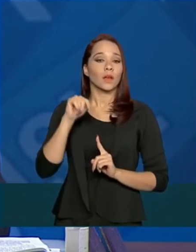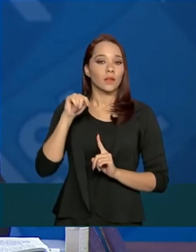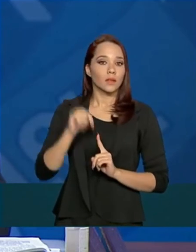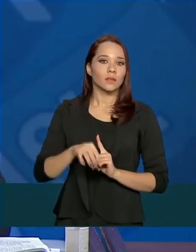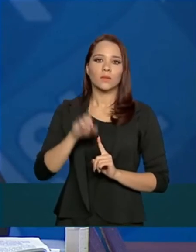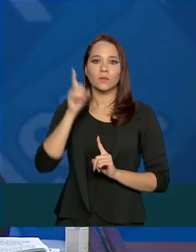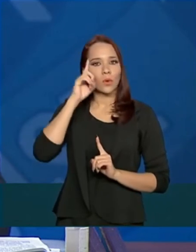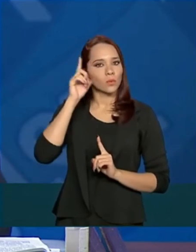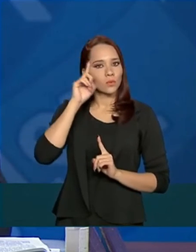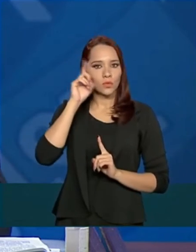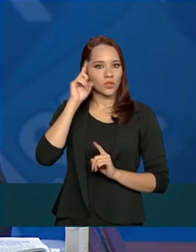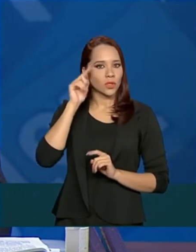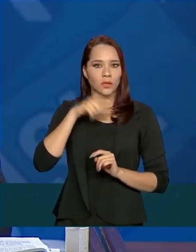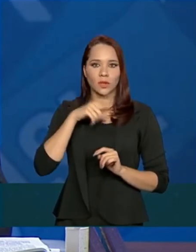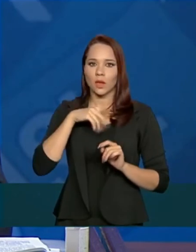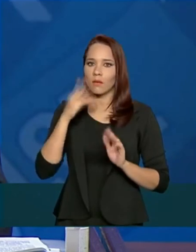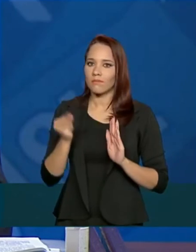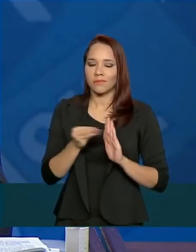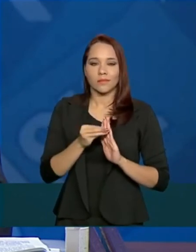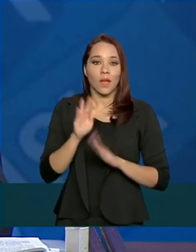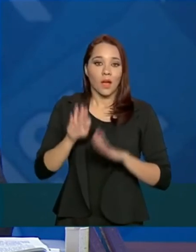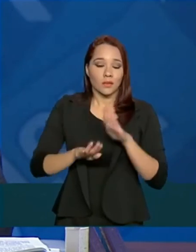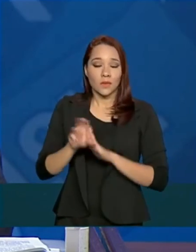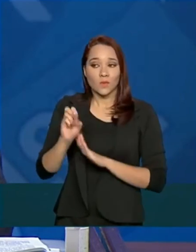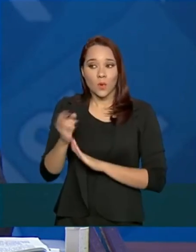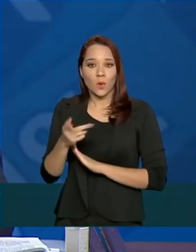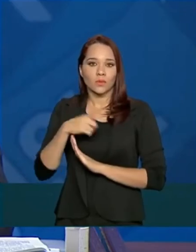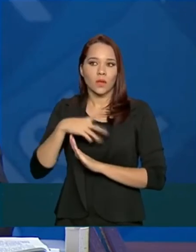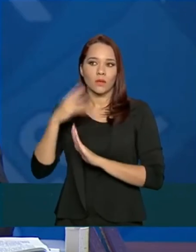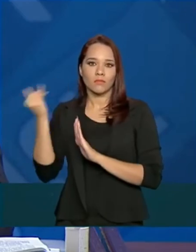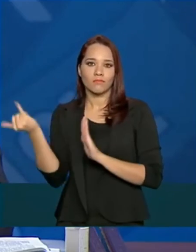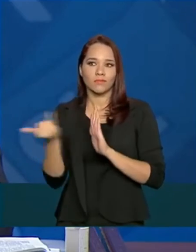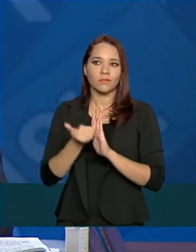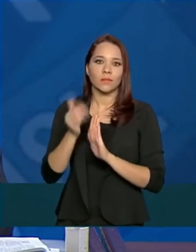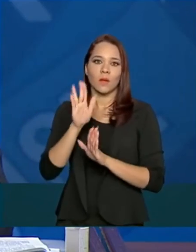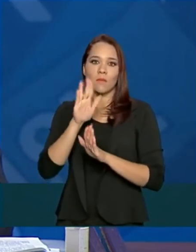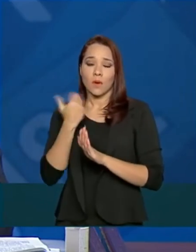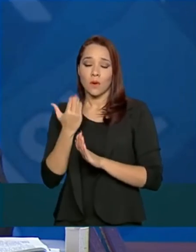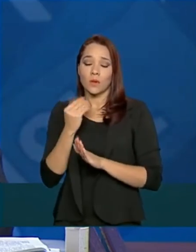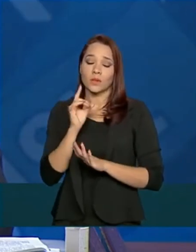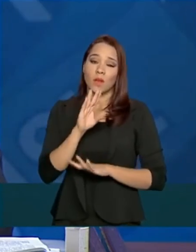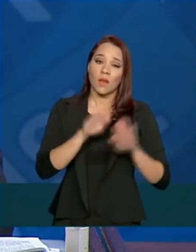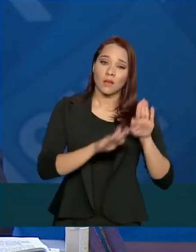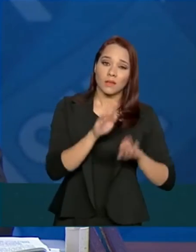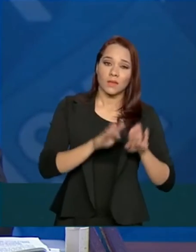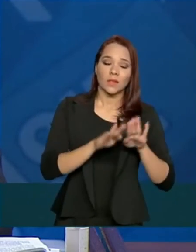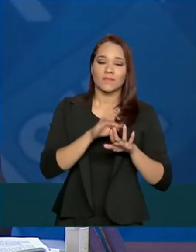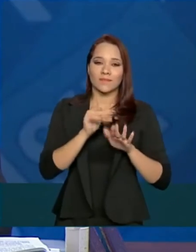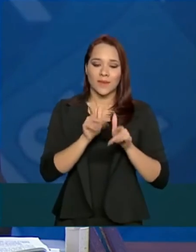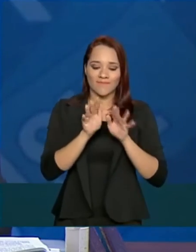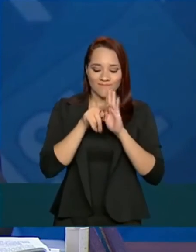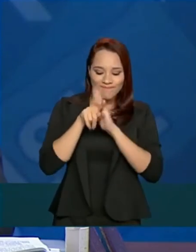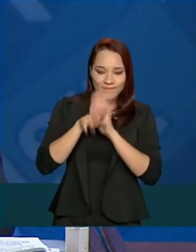a cada dia você tem um input. Muitas vezes você tem a notificação do óbito, mas às vezes para concluir